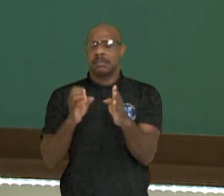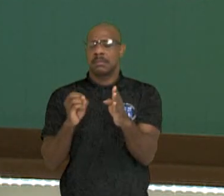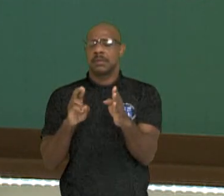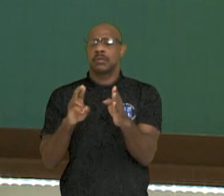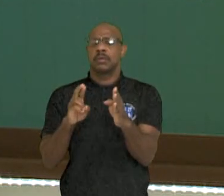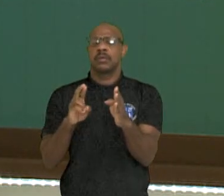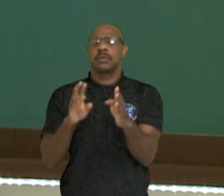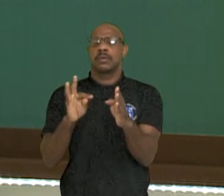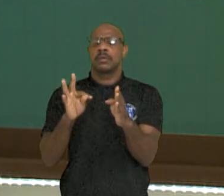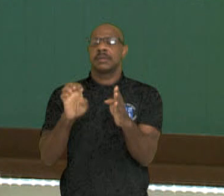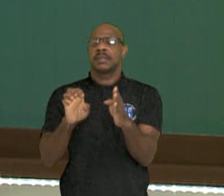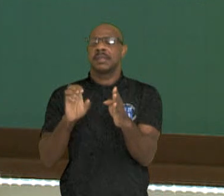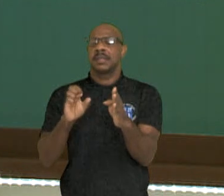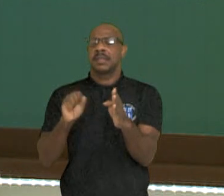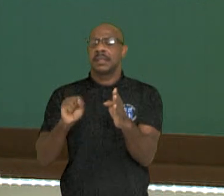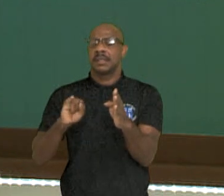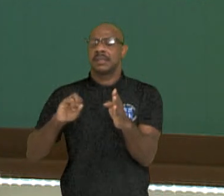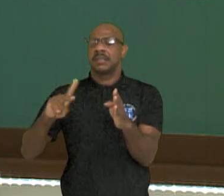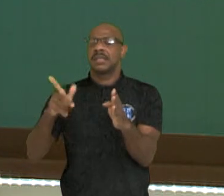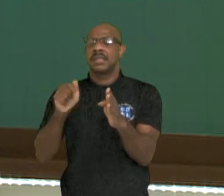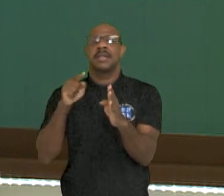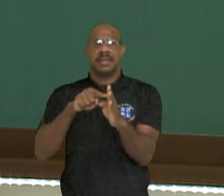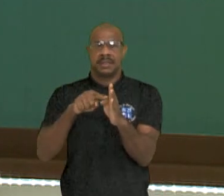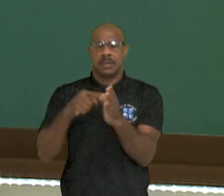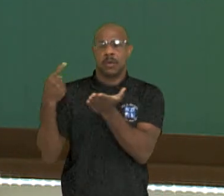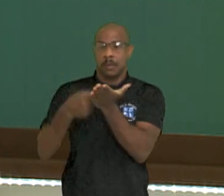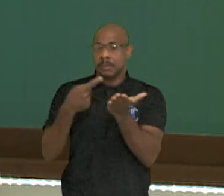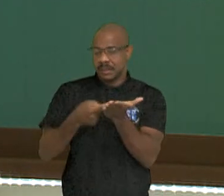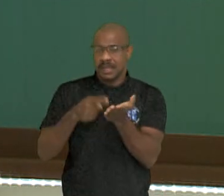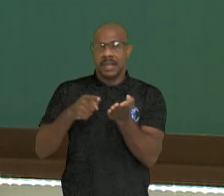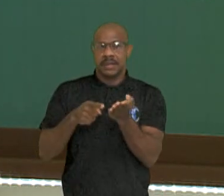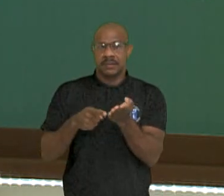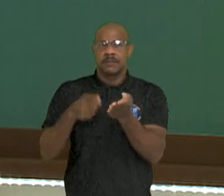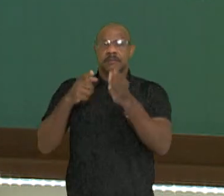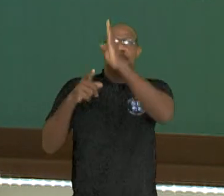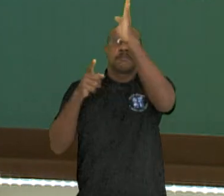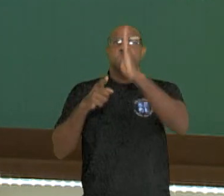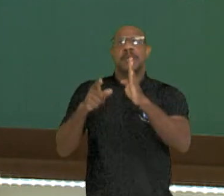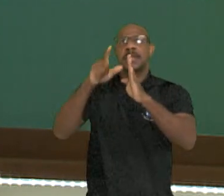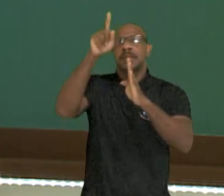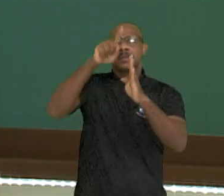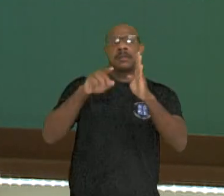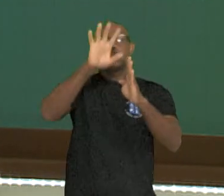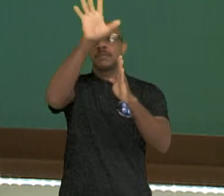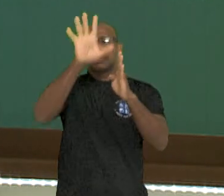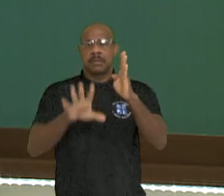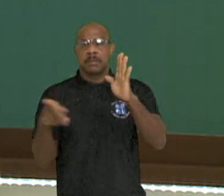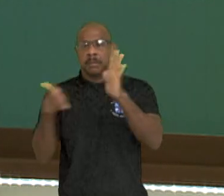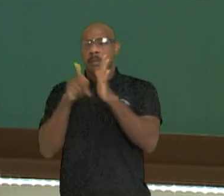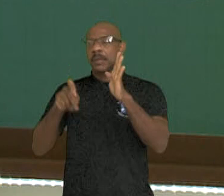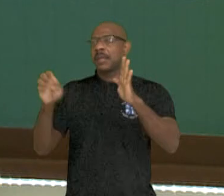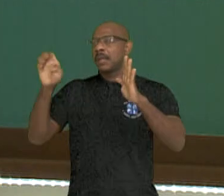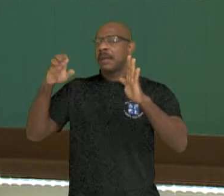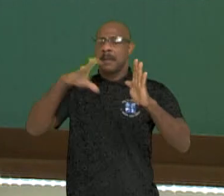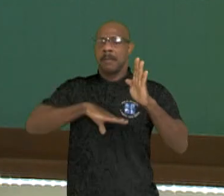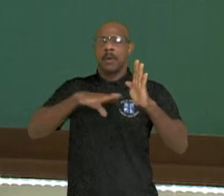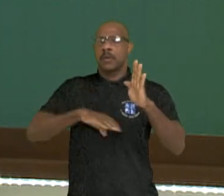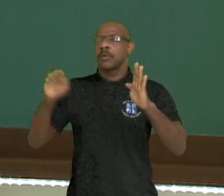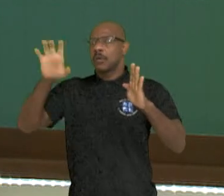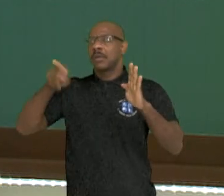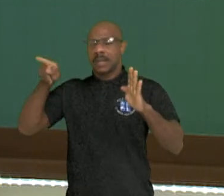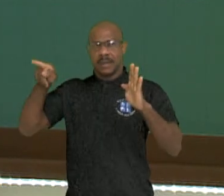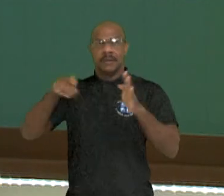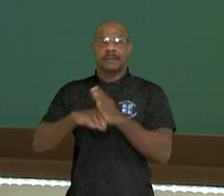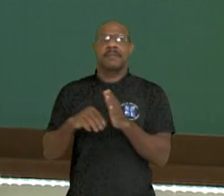1494, estabelecia o que era Brasil, o que eram as terras que iam pertencer para Portugal. Esta porção que nós temos